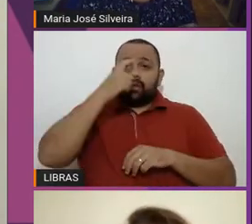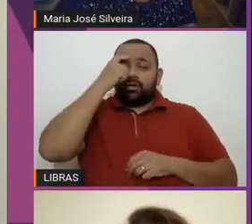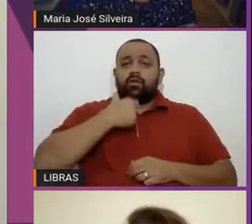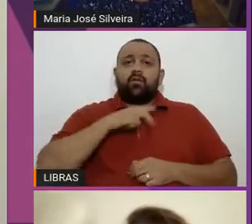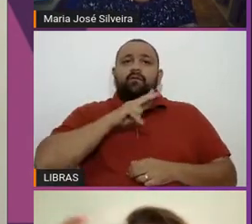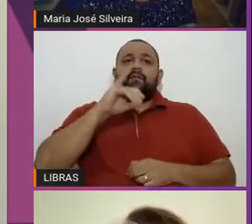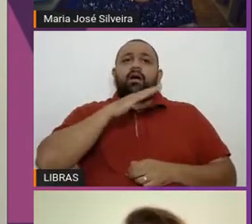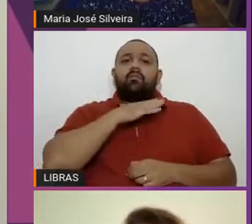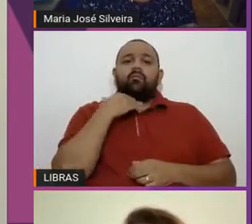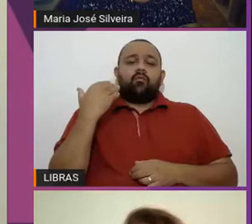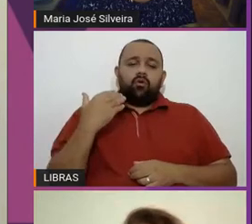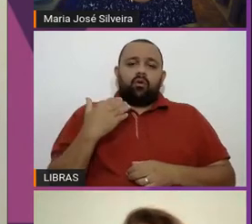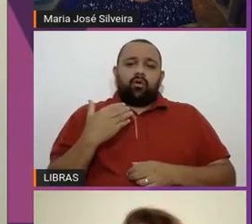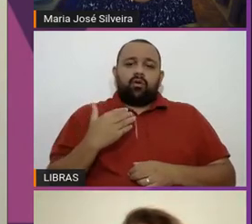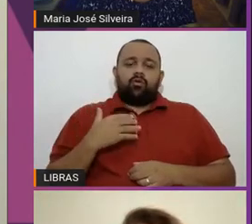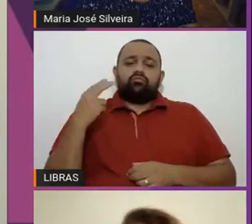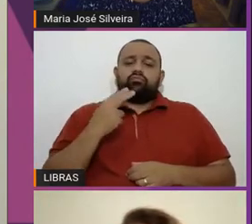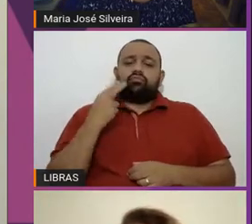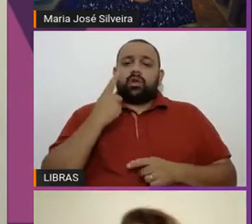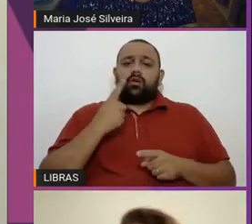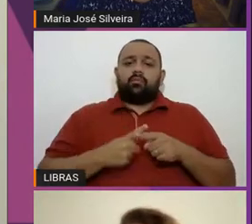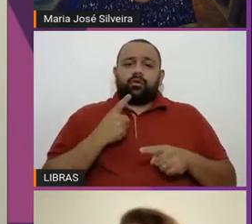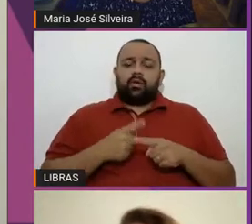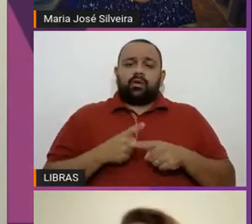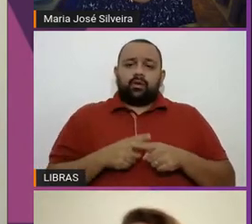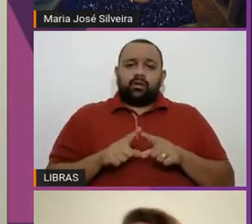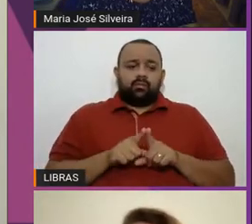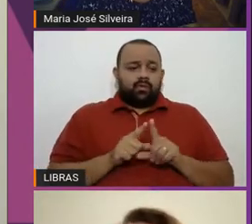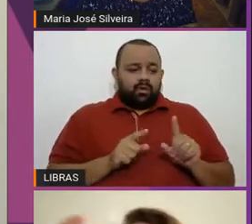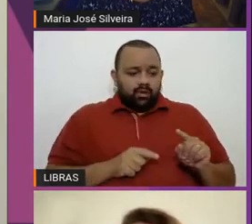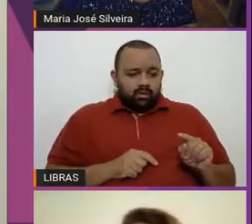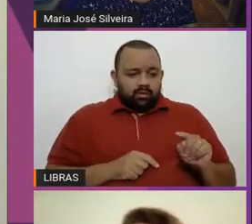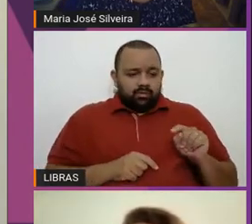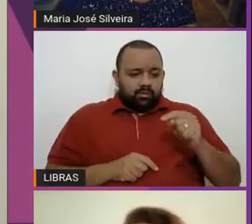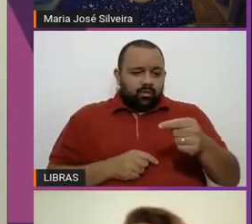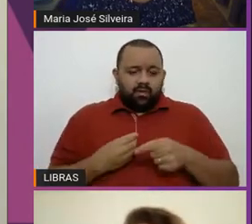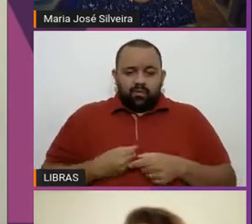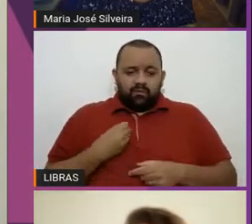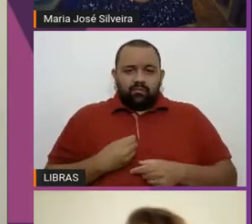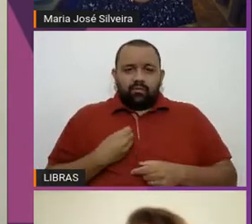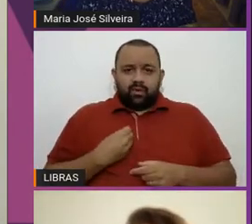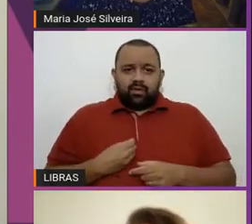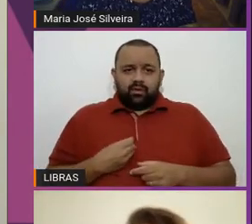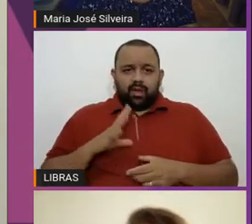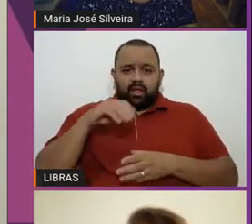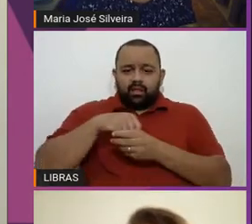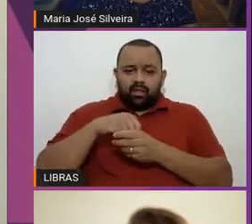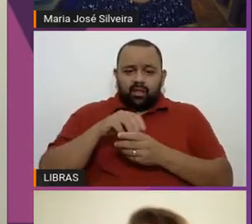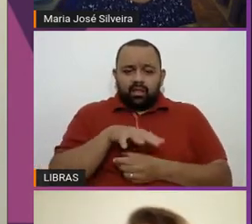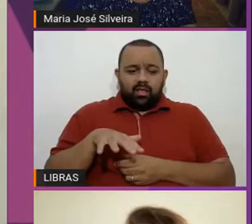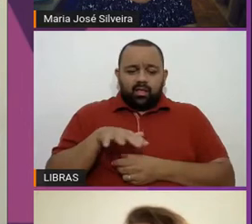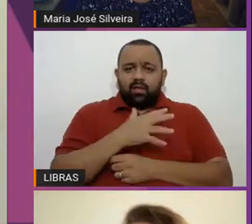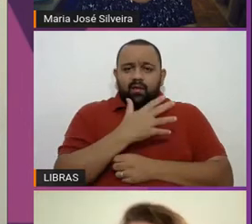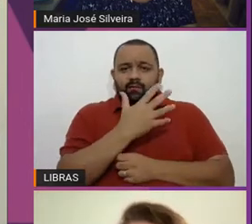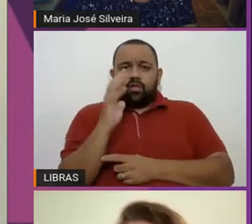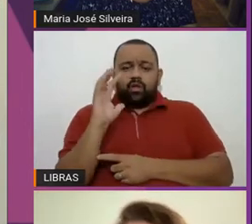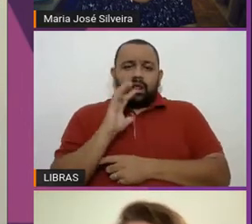ele aqui não tinha porque depois daquilo lá deixá-la viva no meio da floresta